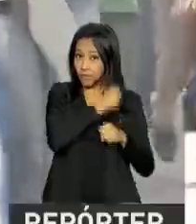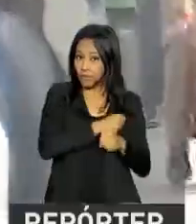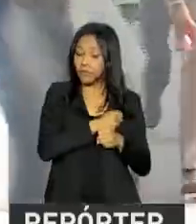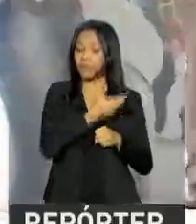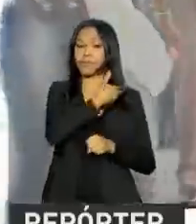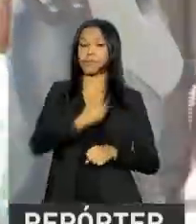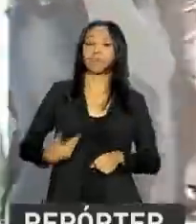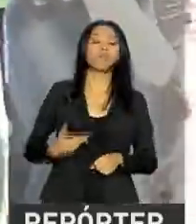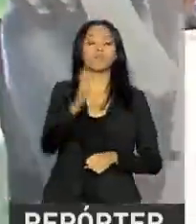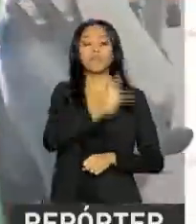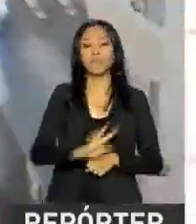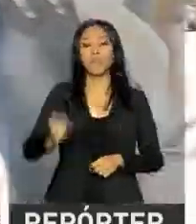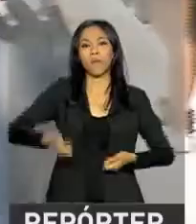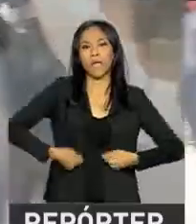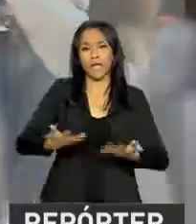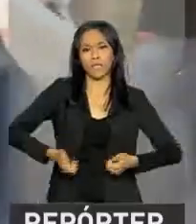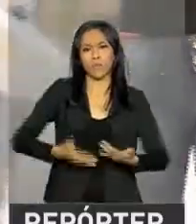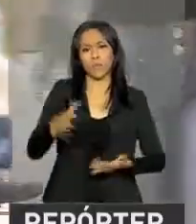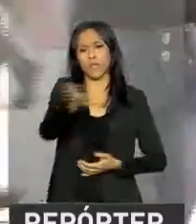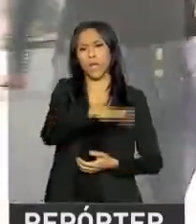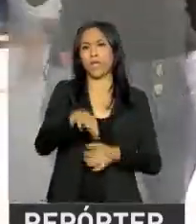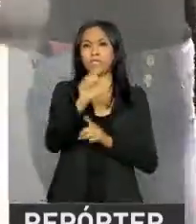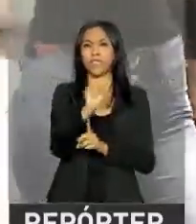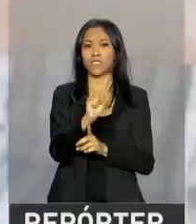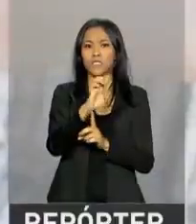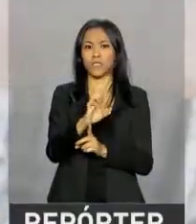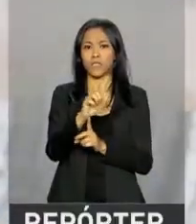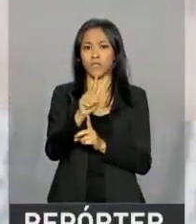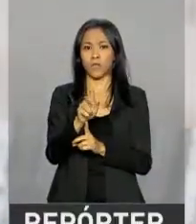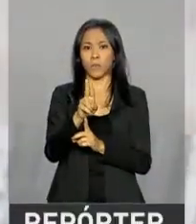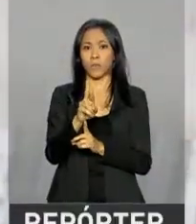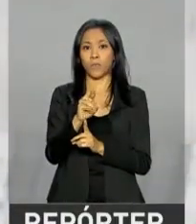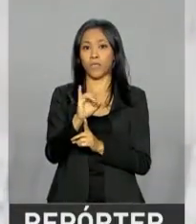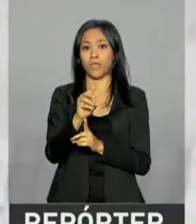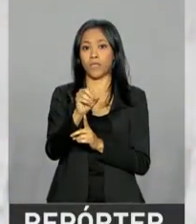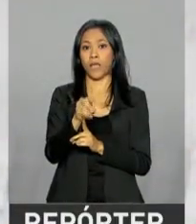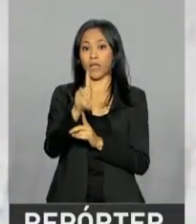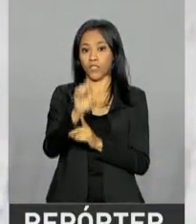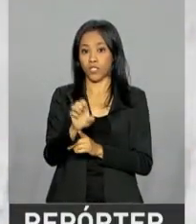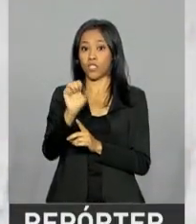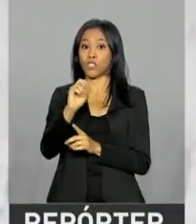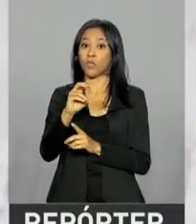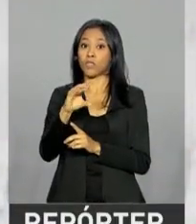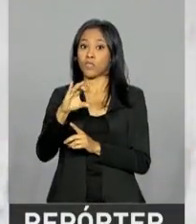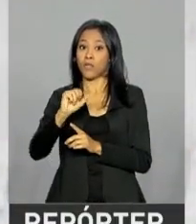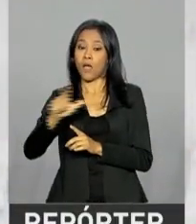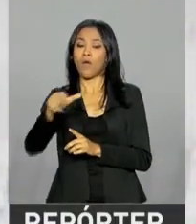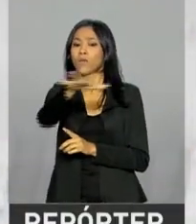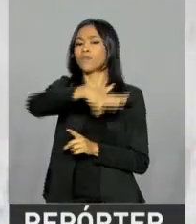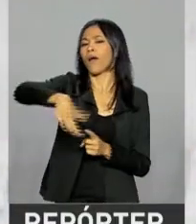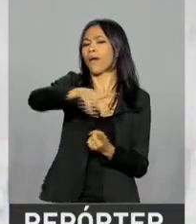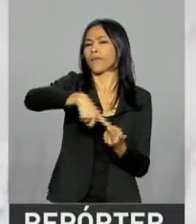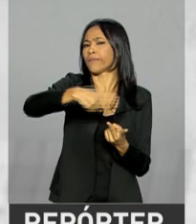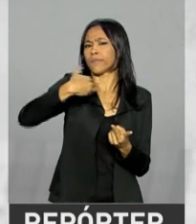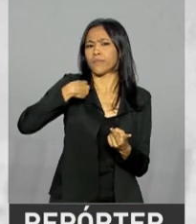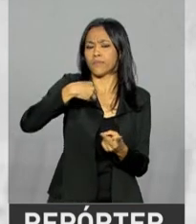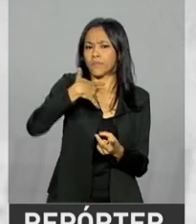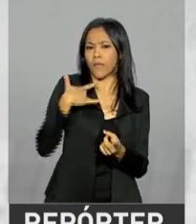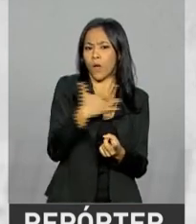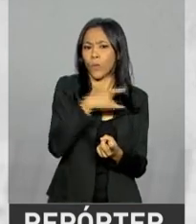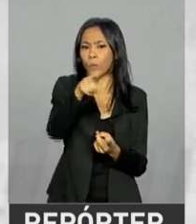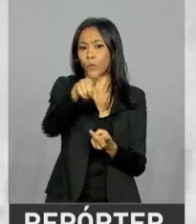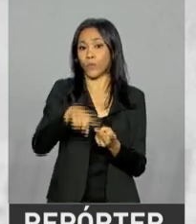gastou mais com seguridade social do que arrecadou a seguridade engloba despesas nas áreas de saúde previdência